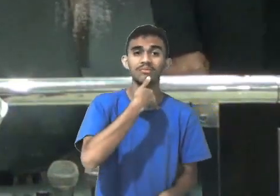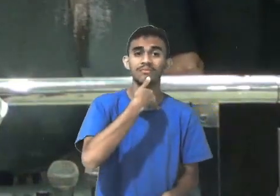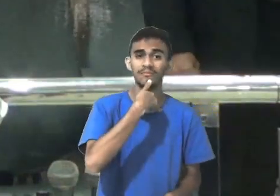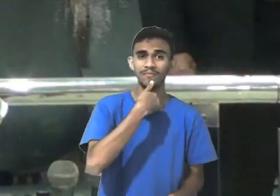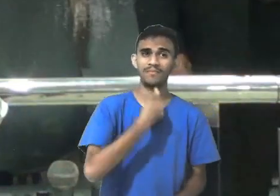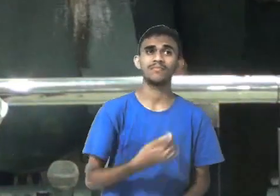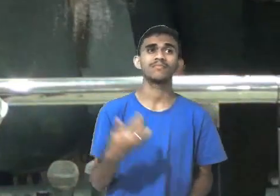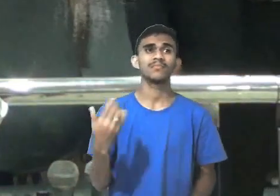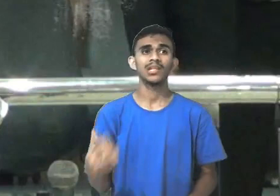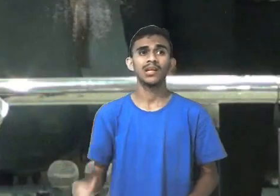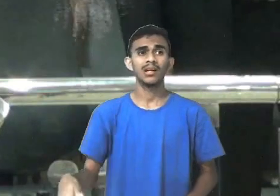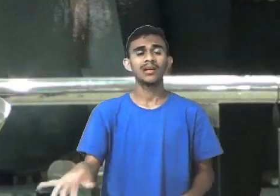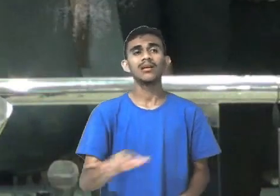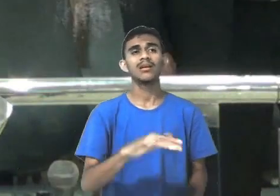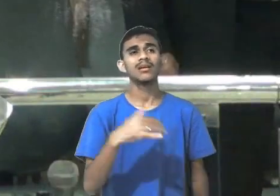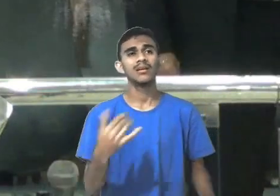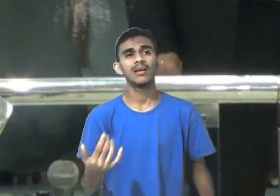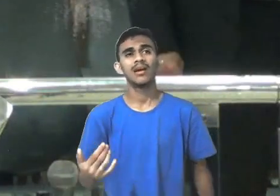carregado